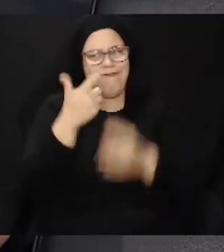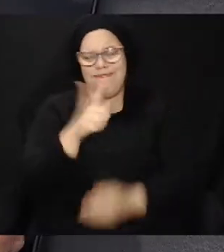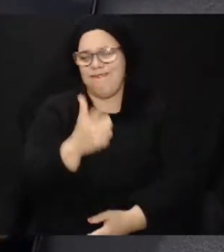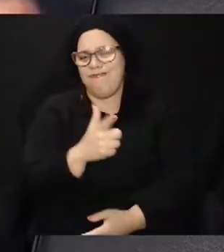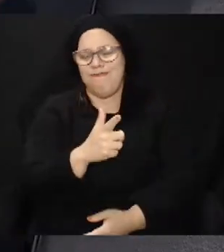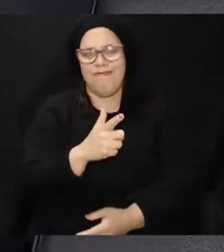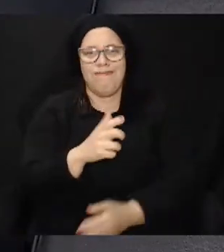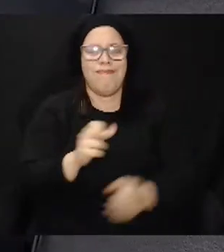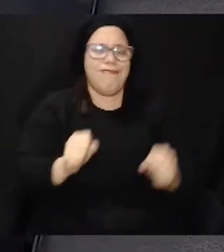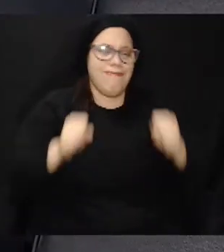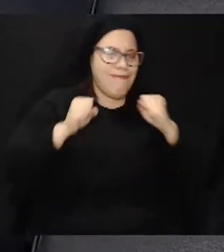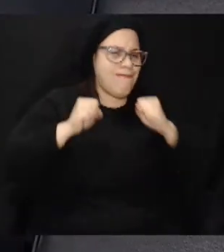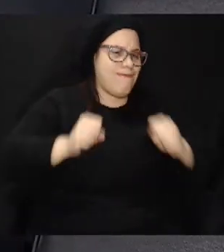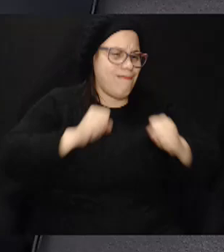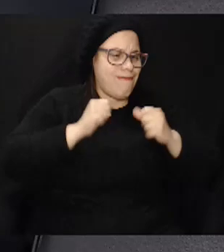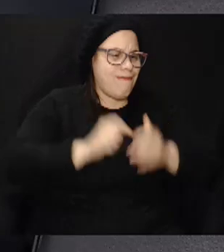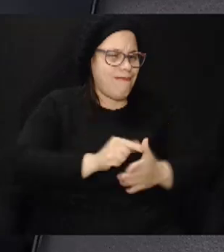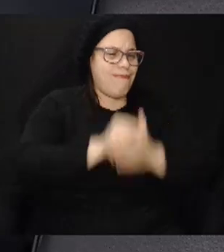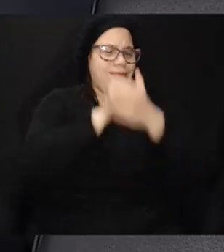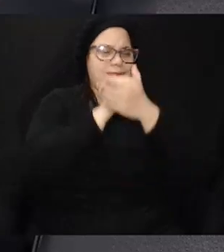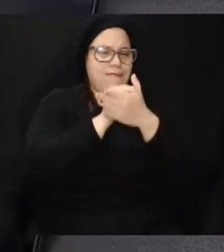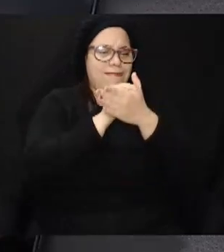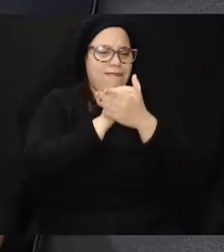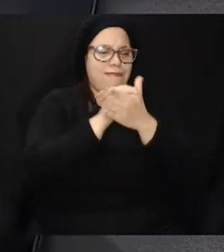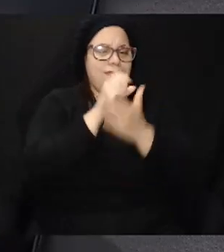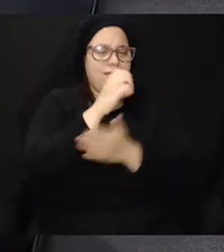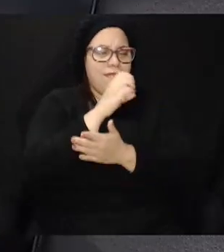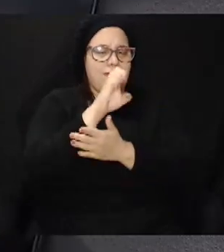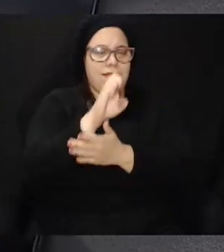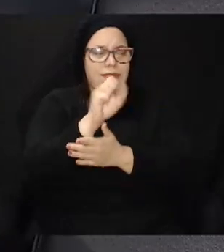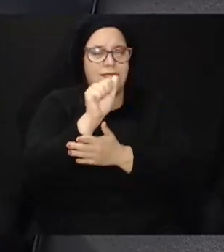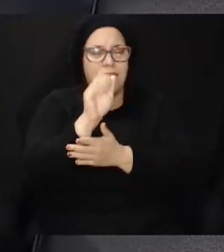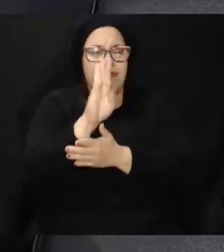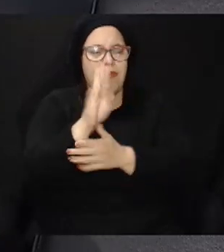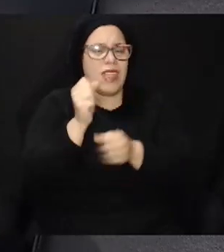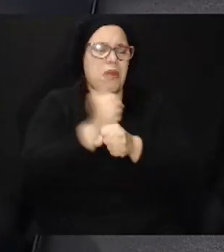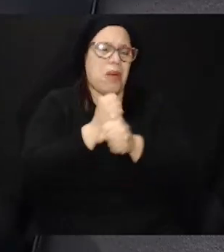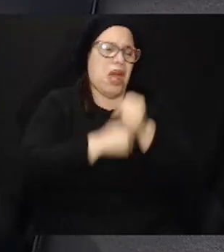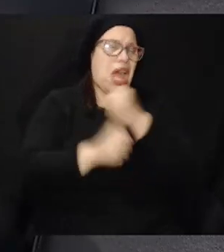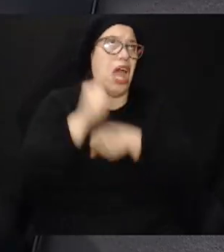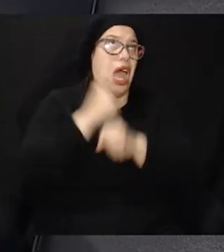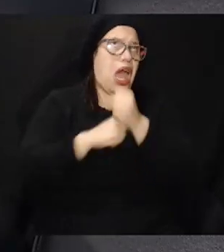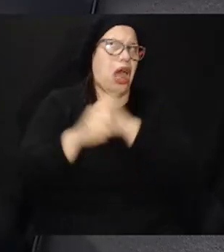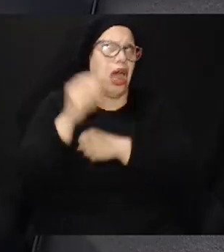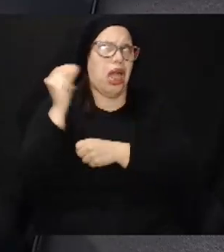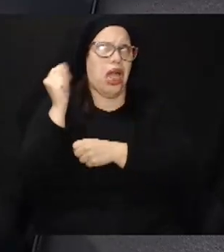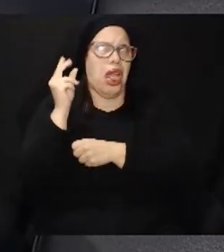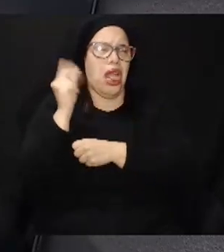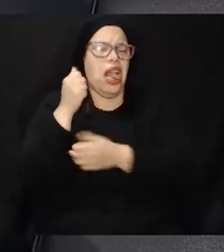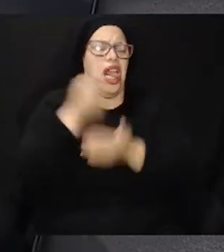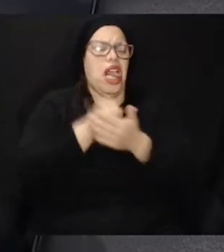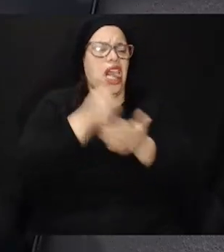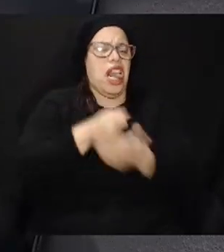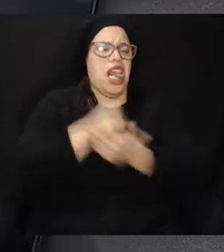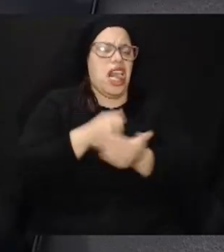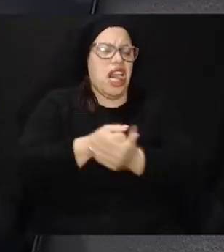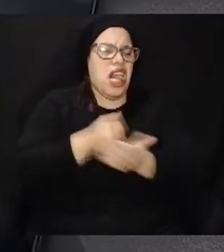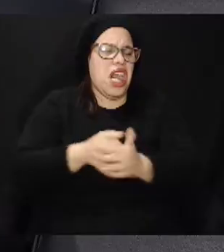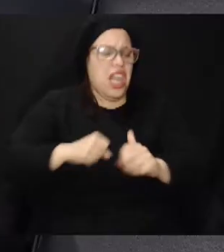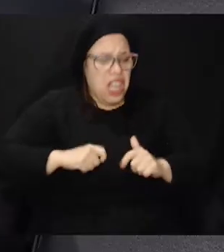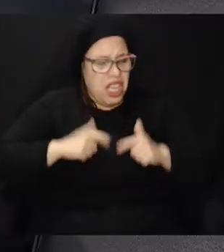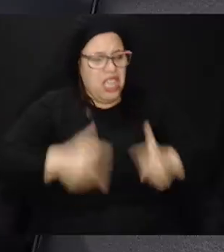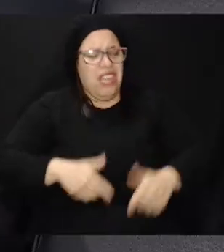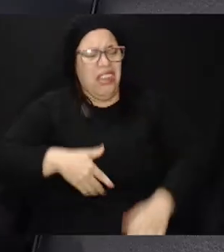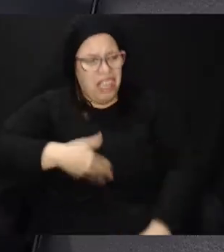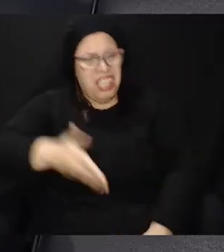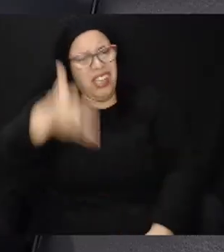os líderes, levamos lá na SEAB, há muitos anos atrás, insistimos, lutamos, persistimos para que